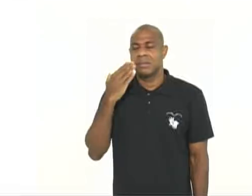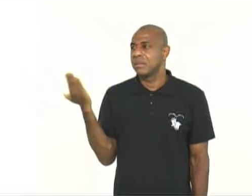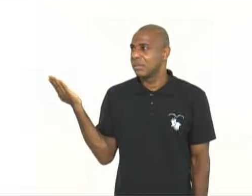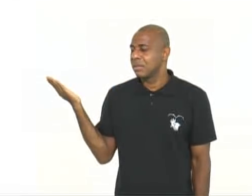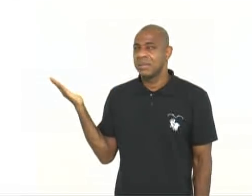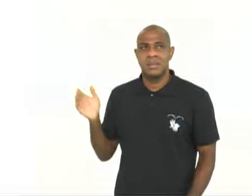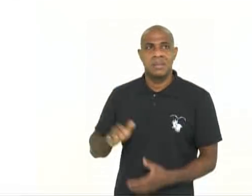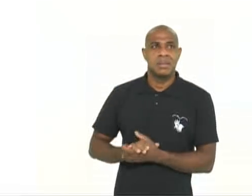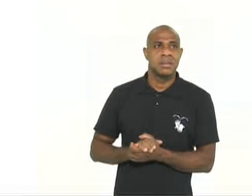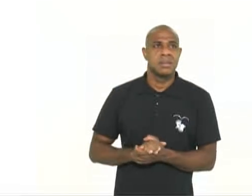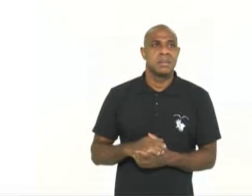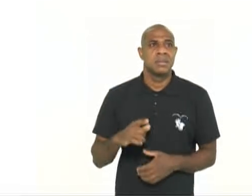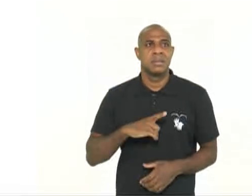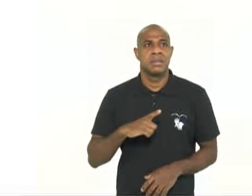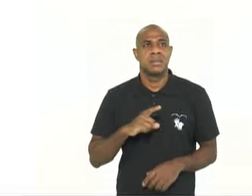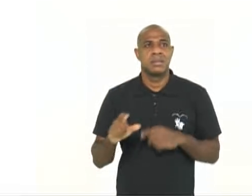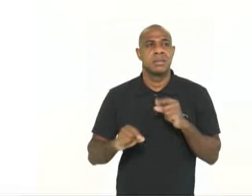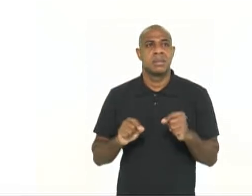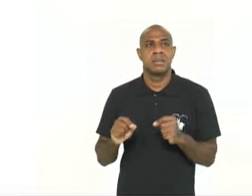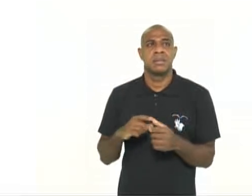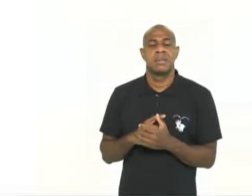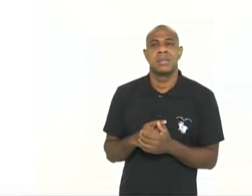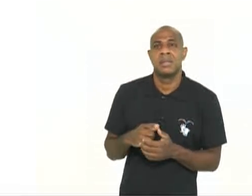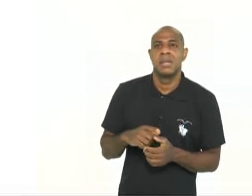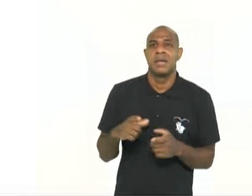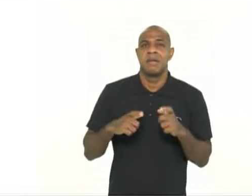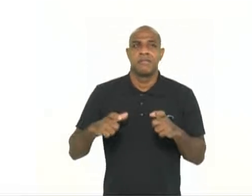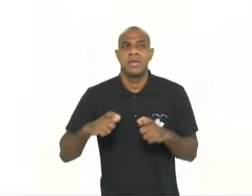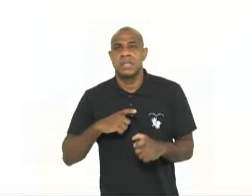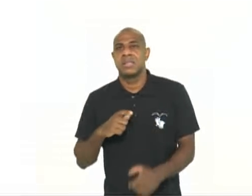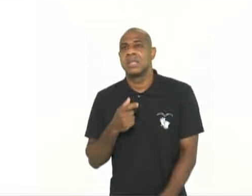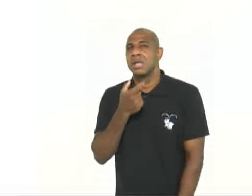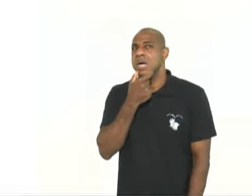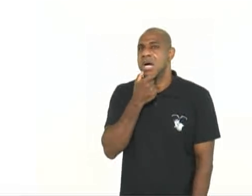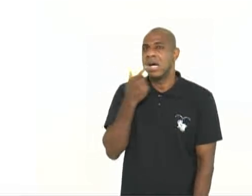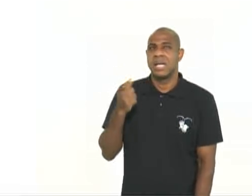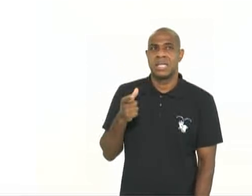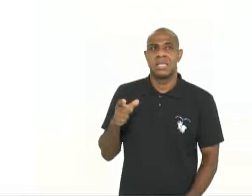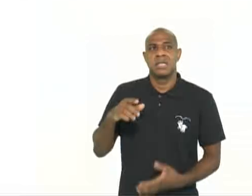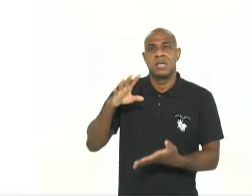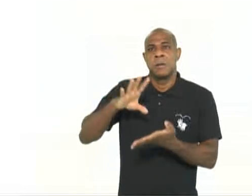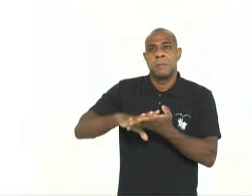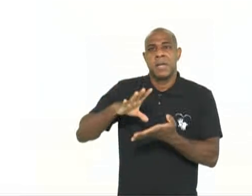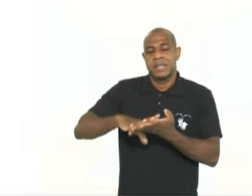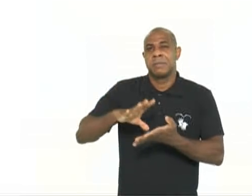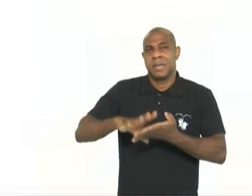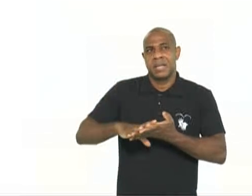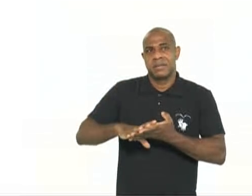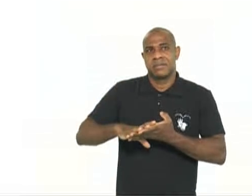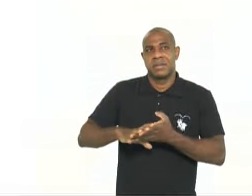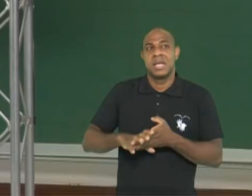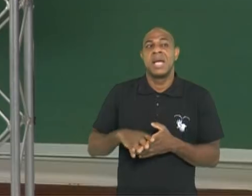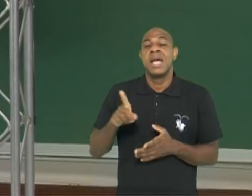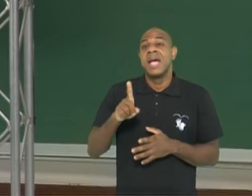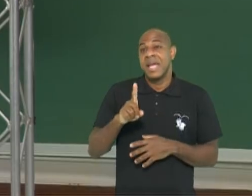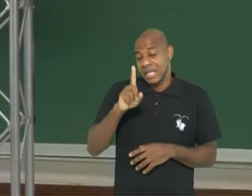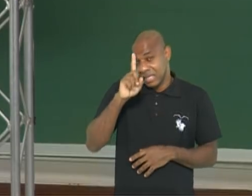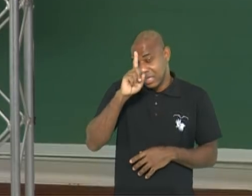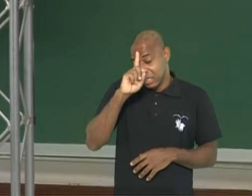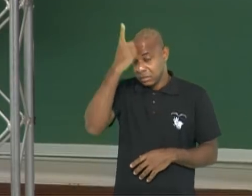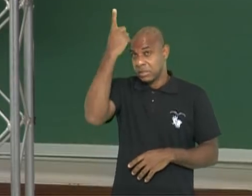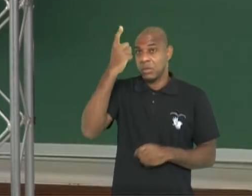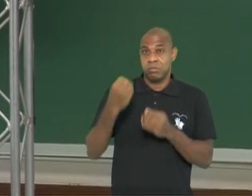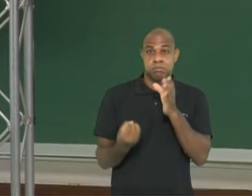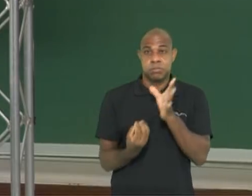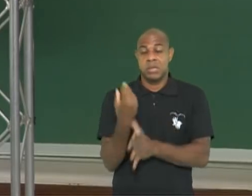St. Albans, fica na Inglaterra. Ele era matemático, ele foi inventor do relógio astronômico